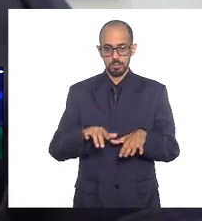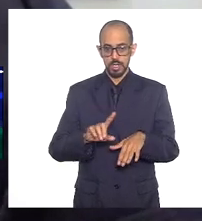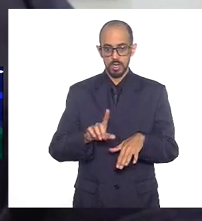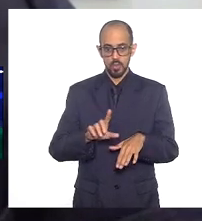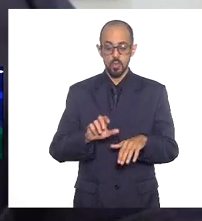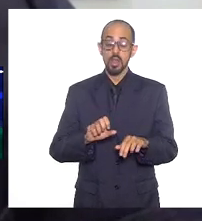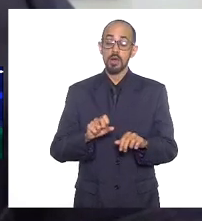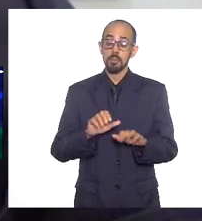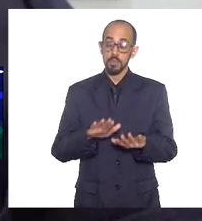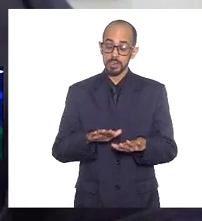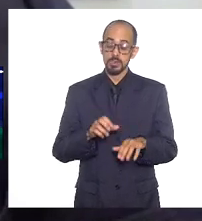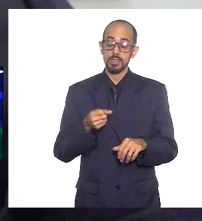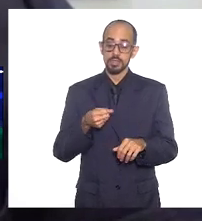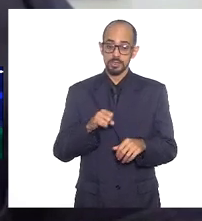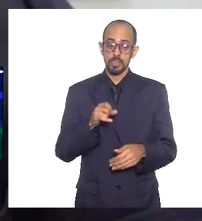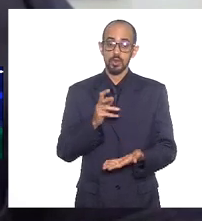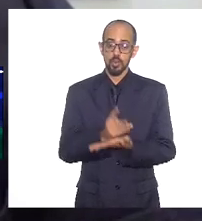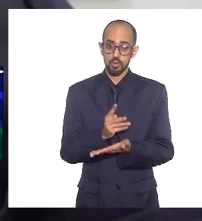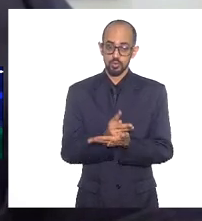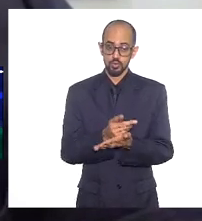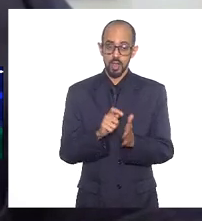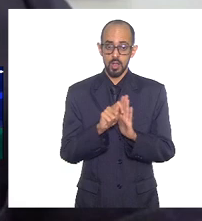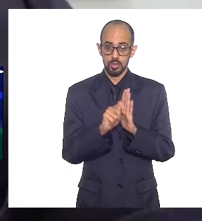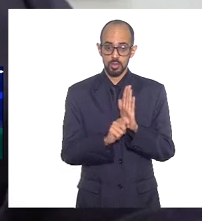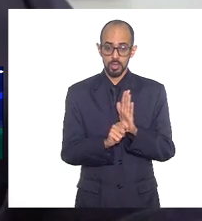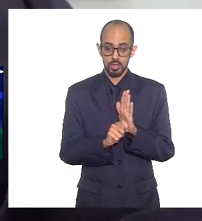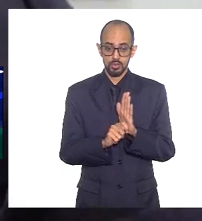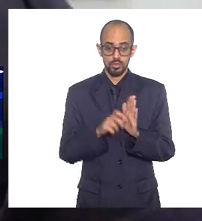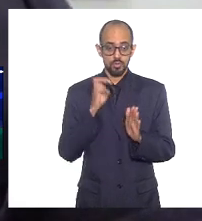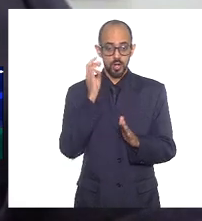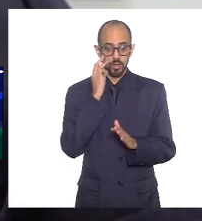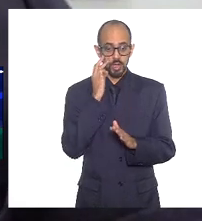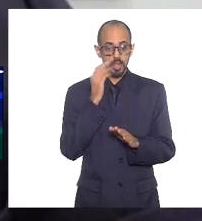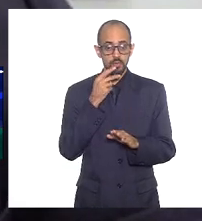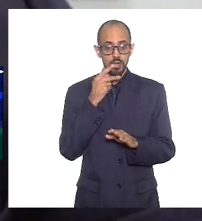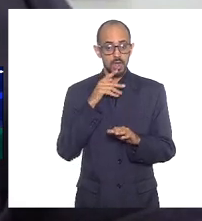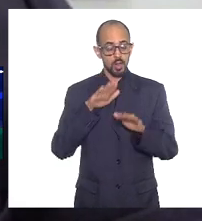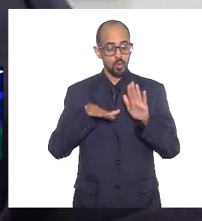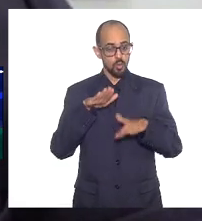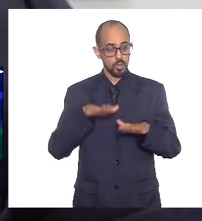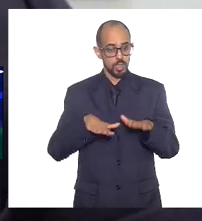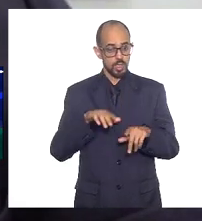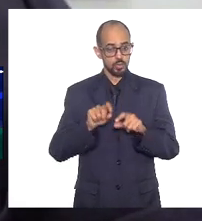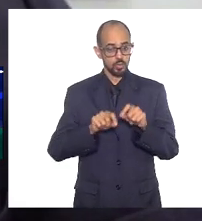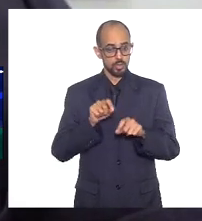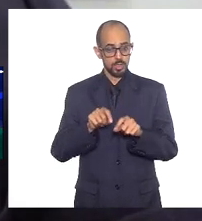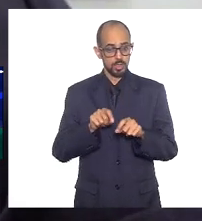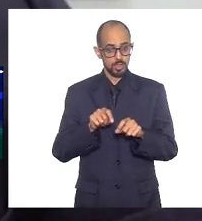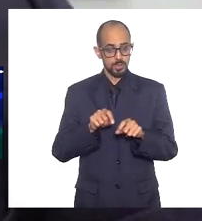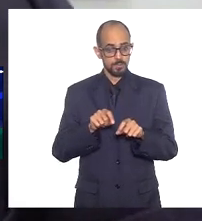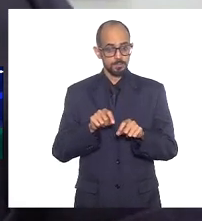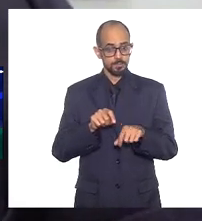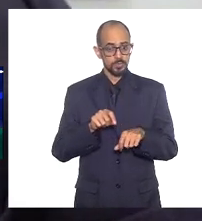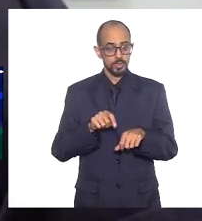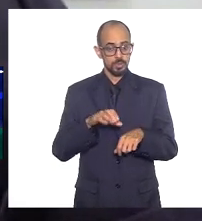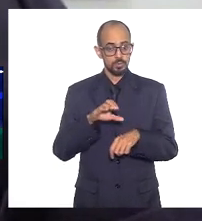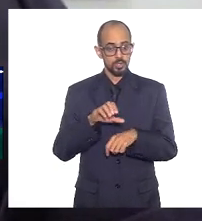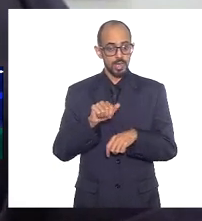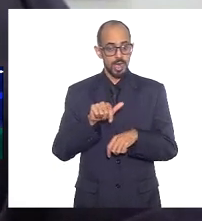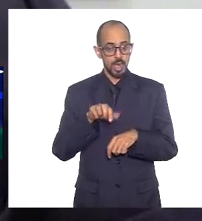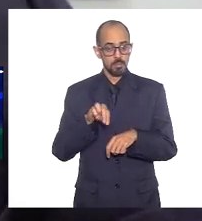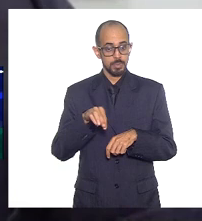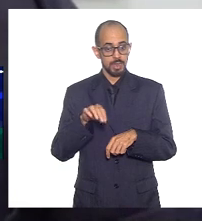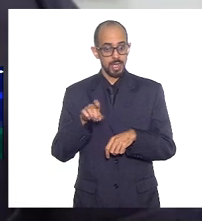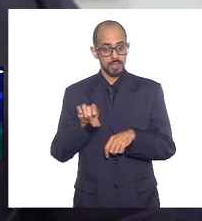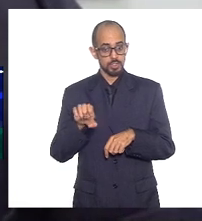contrário, caso prevaleça essa redação do deputado Valdeck, só ter o cuidado de falar em tempos de calamidade de saúde,